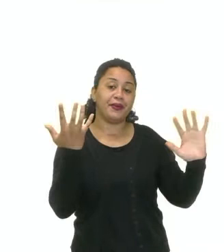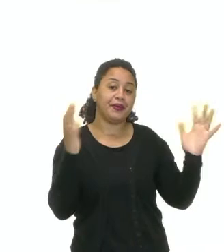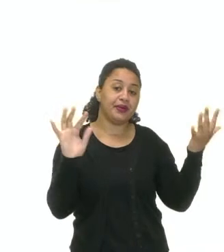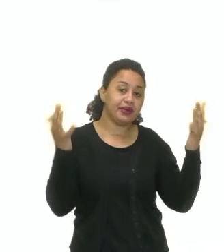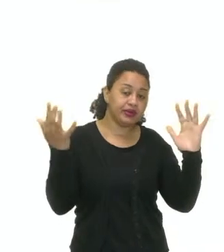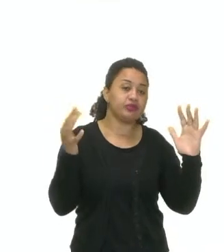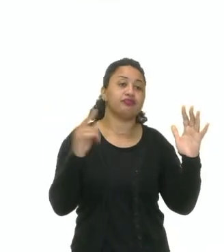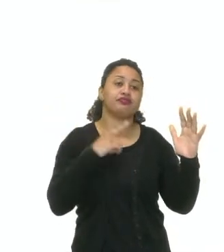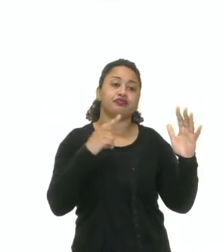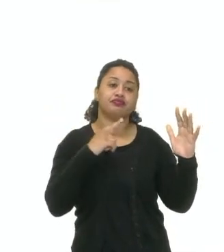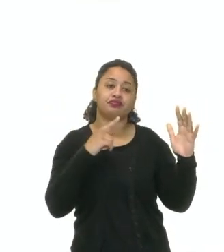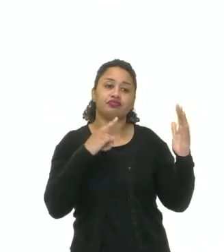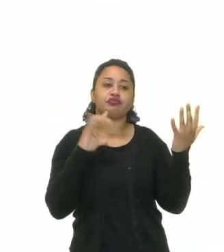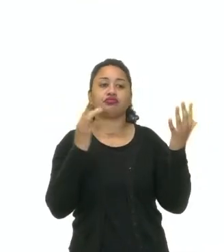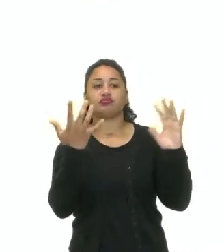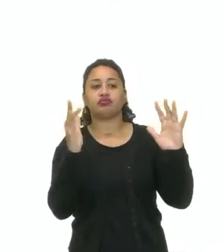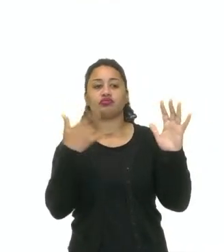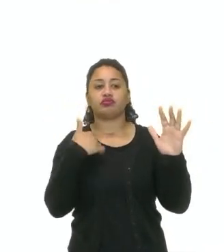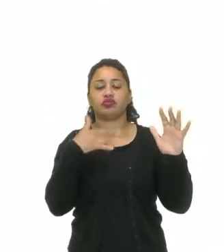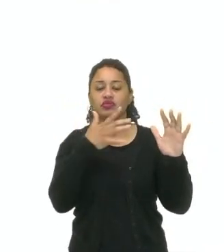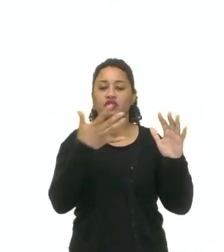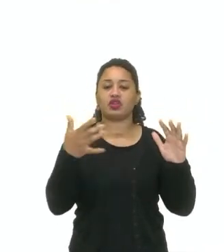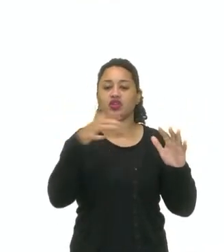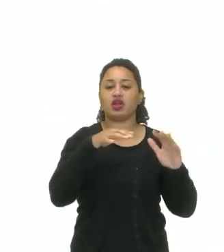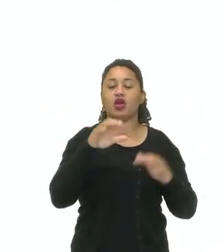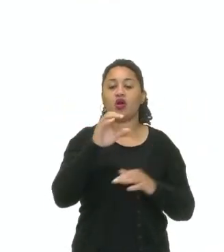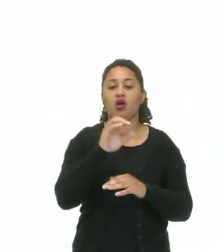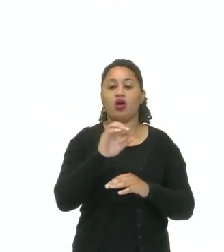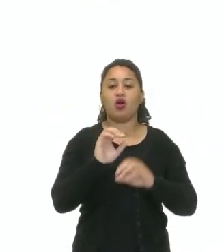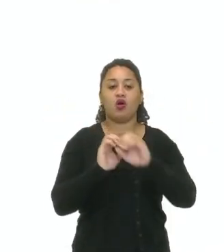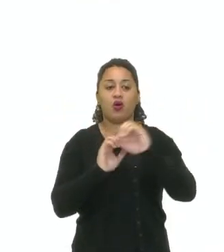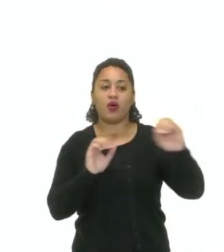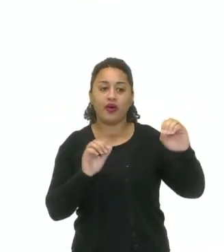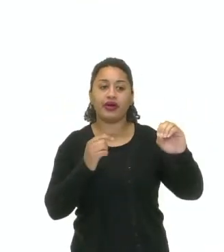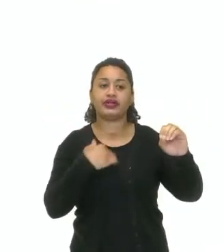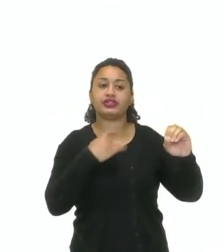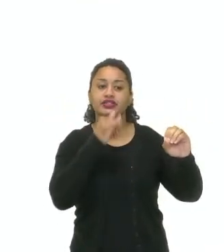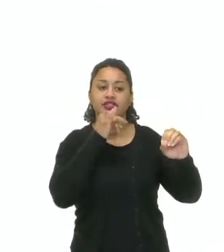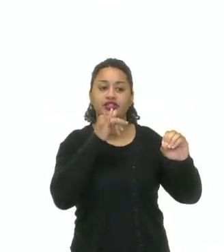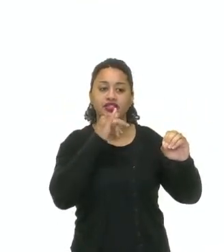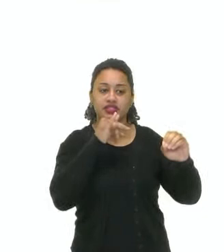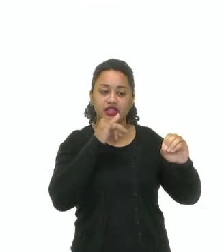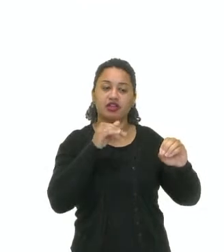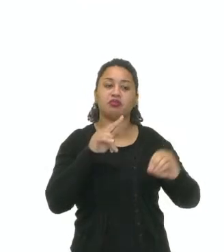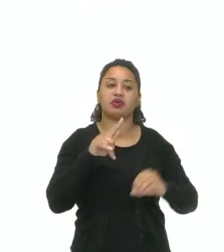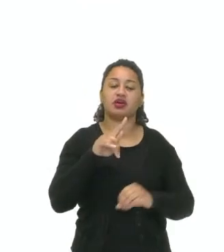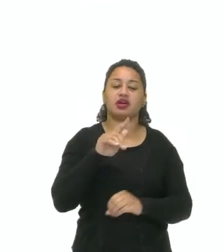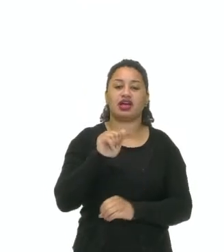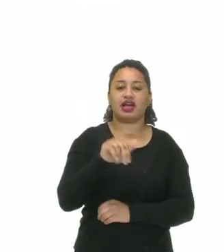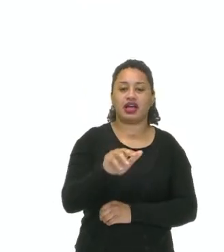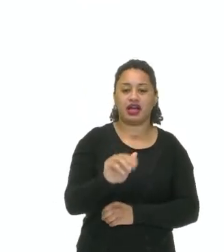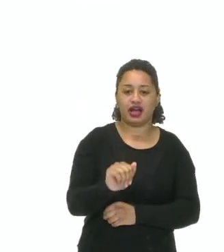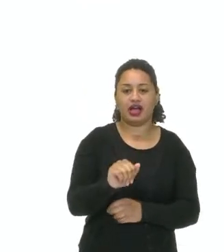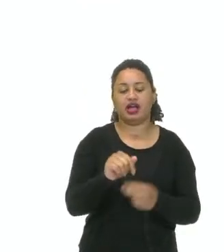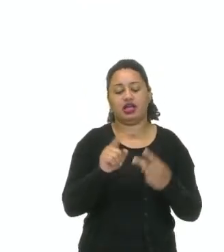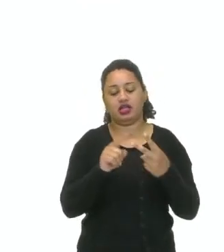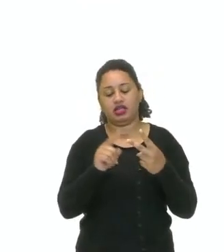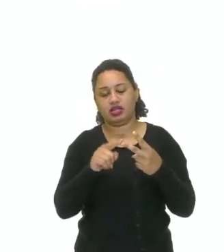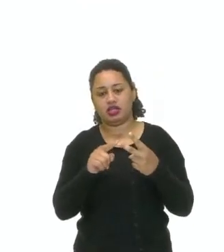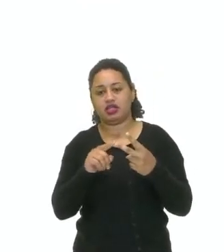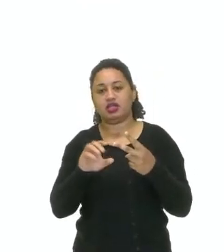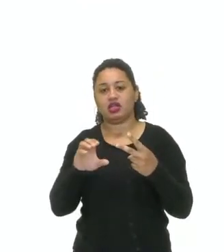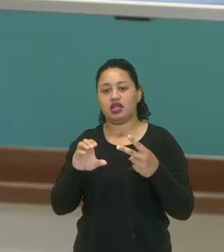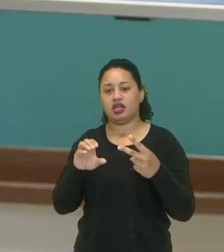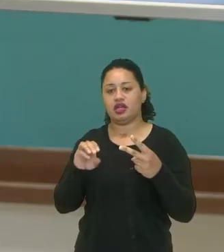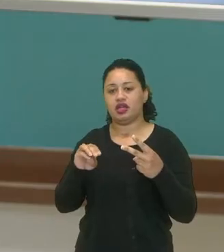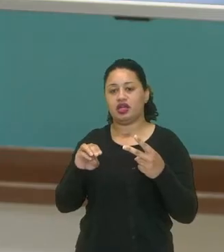então o clima equatorial no centro-oeste africano, na região, por exemplo, de Gana e da Costa do Marfim, que são dois dos países